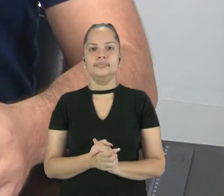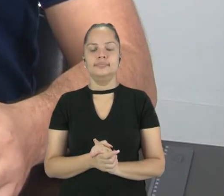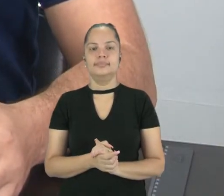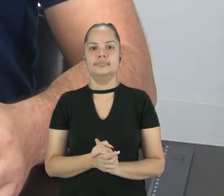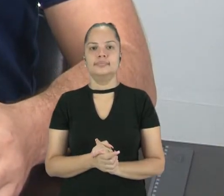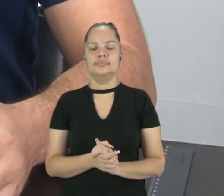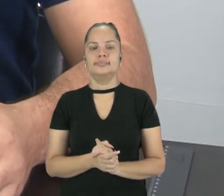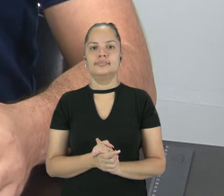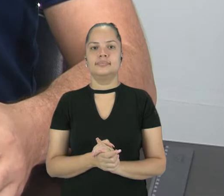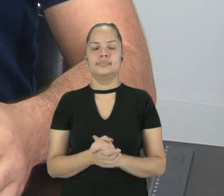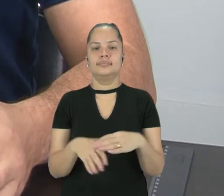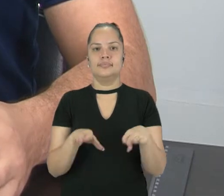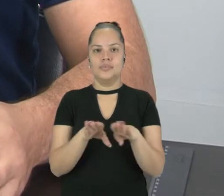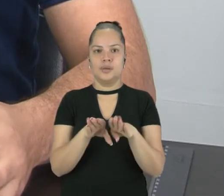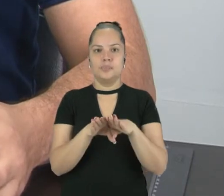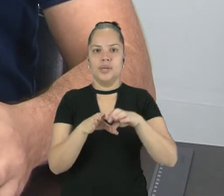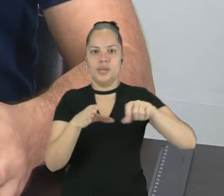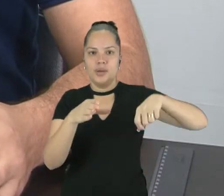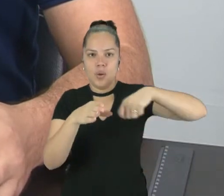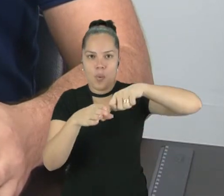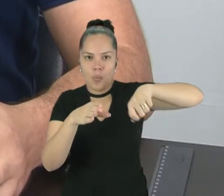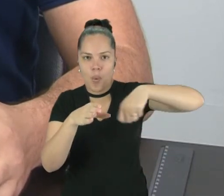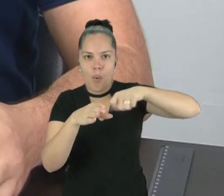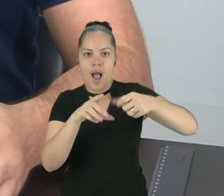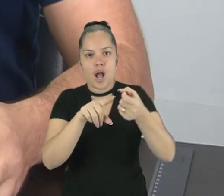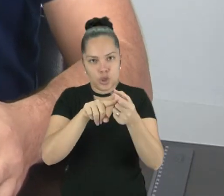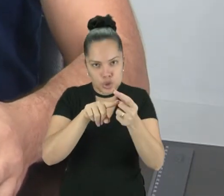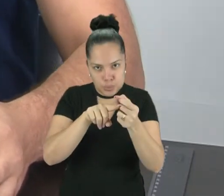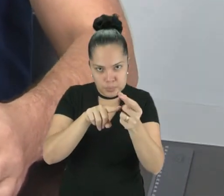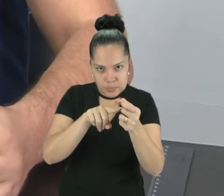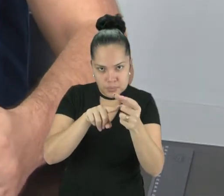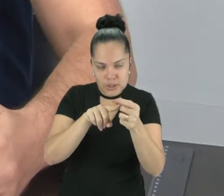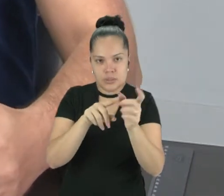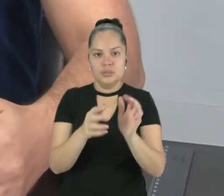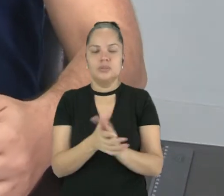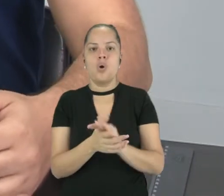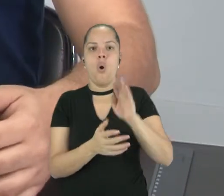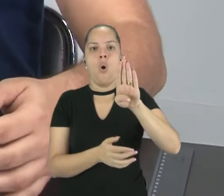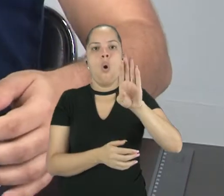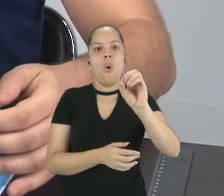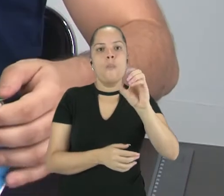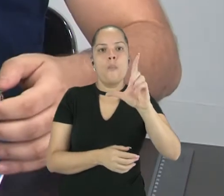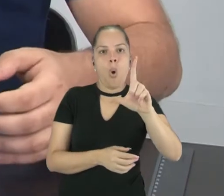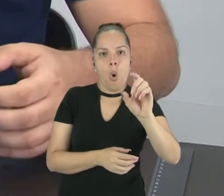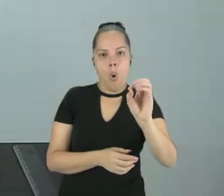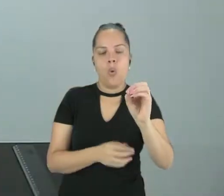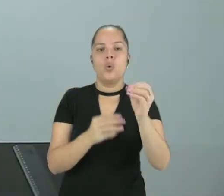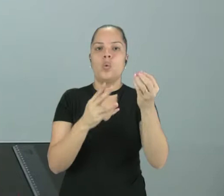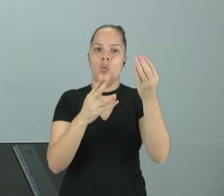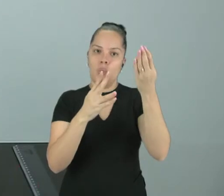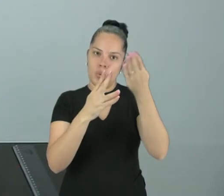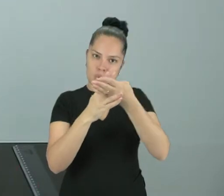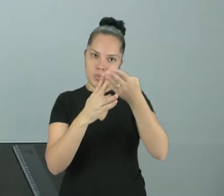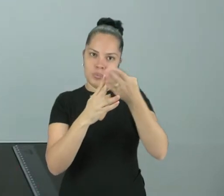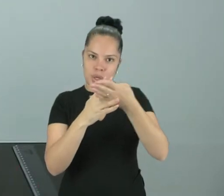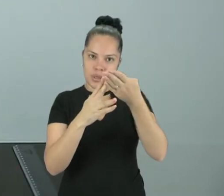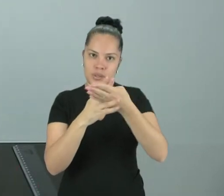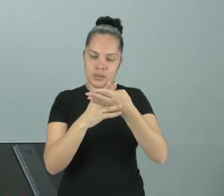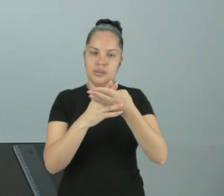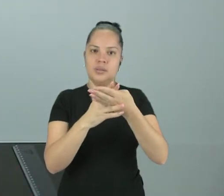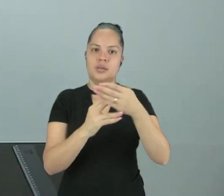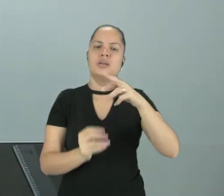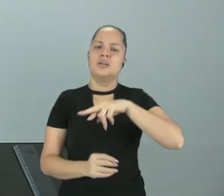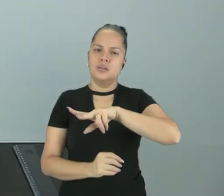nós temos aqui ó a canjica o bolo de macaxeira Ok e várias e várias